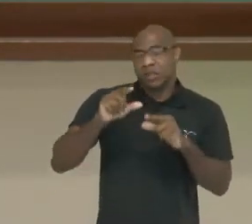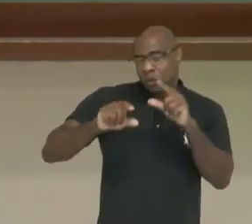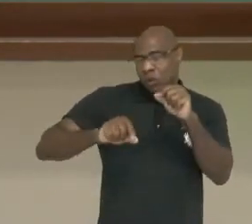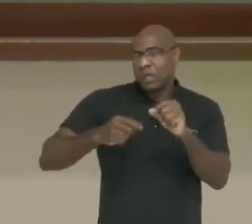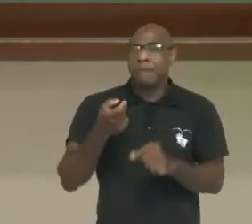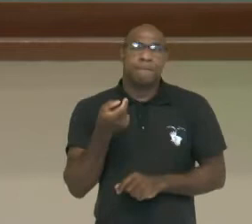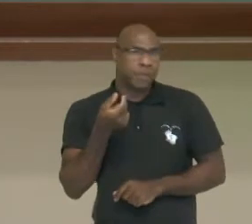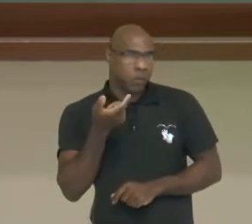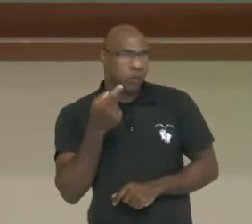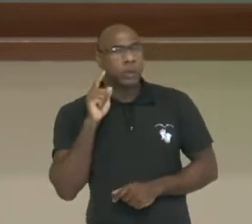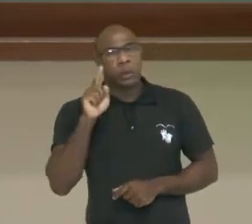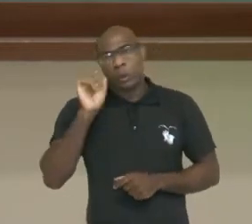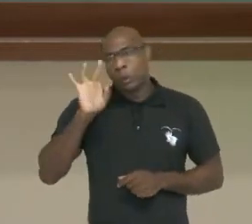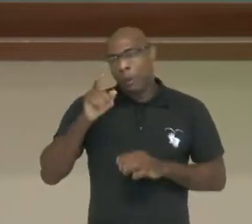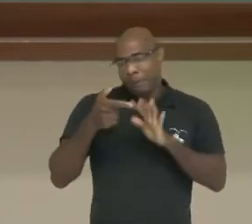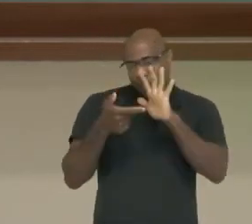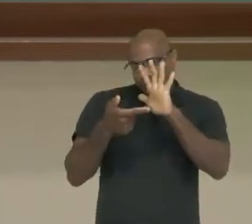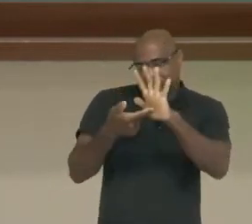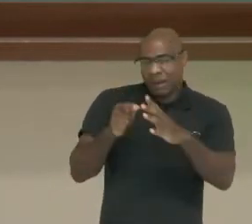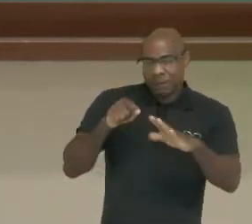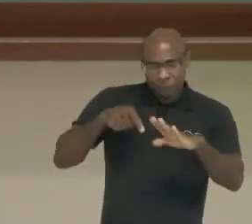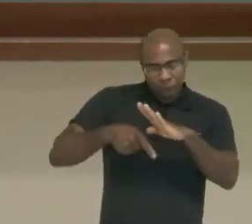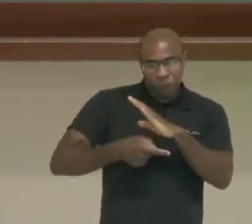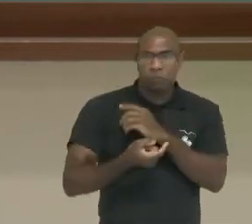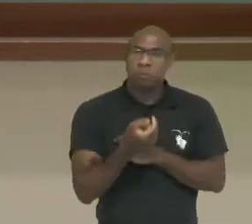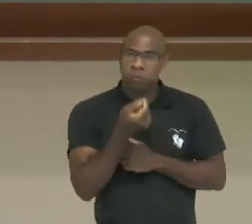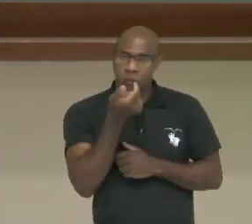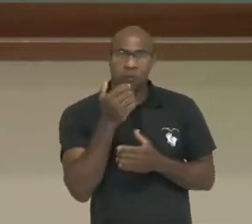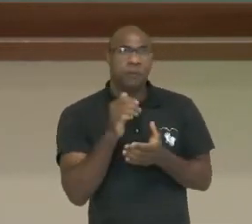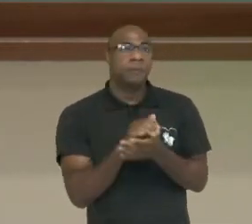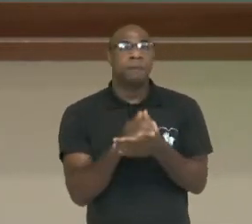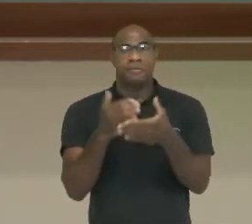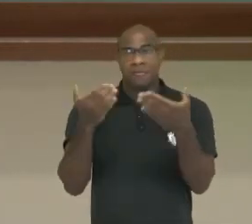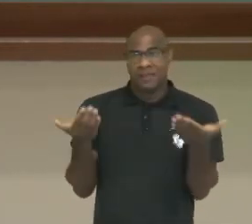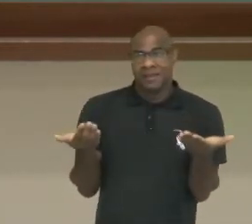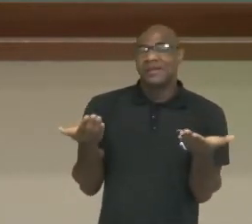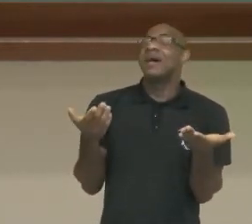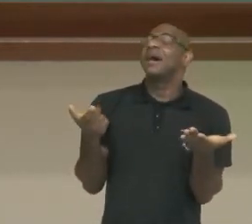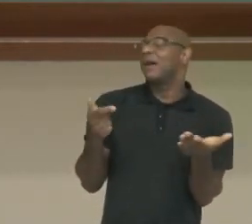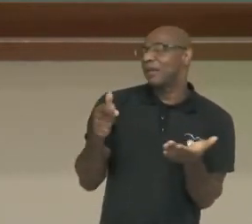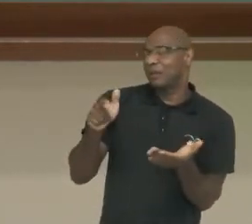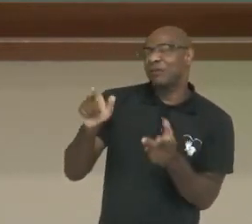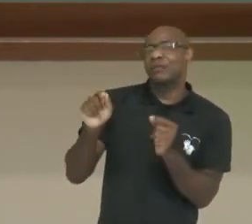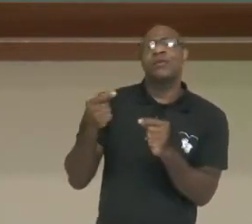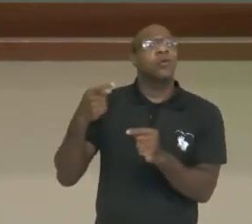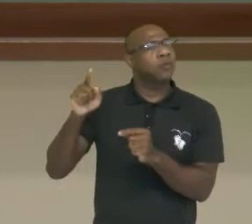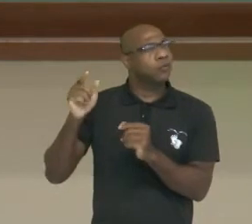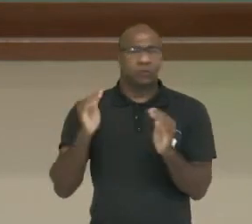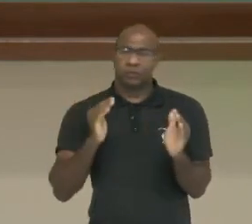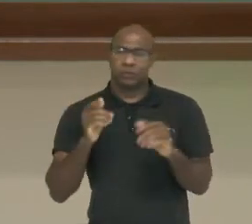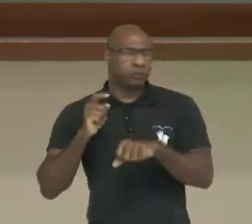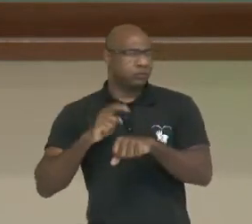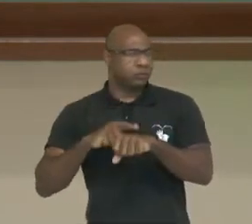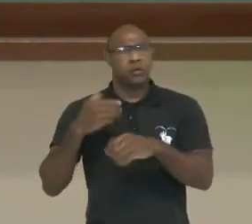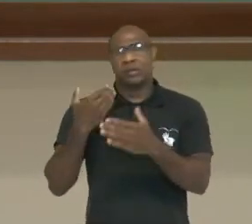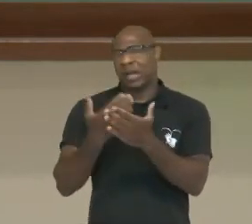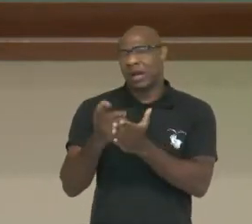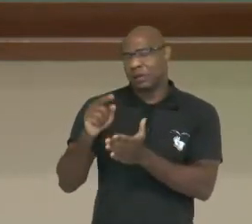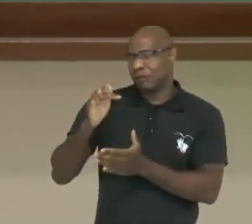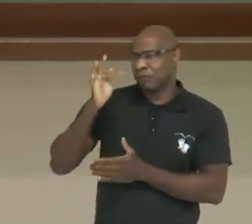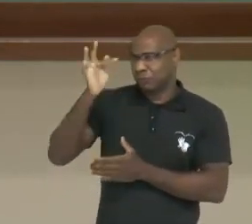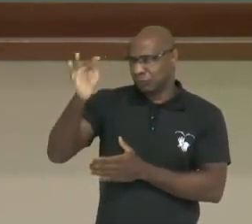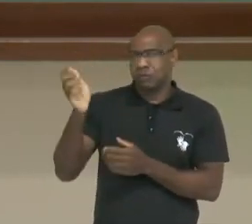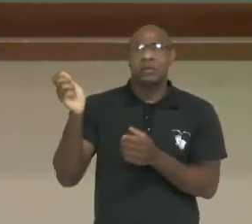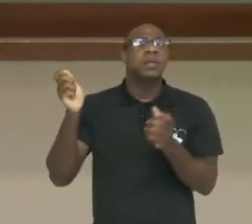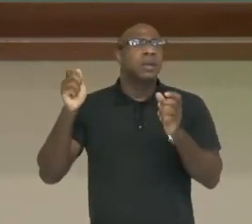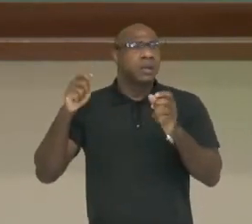para a gente fazer um aprofundamento nessas questões ali. Nas outras, em outros momentos, vocês podem observar, procurar,